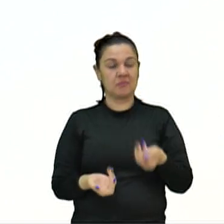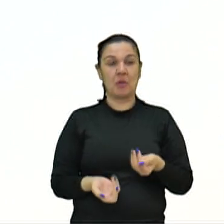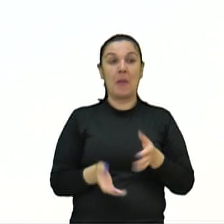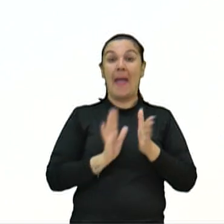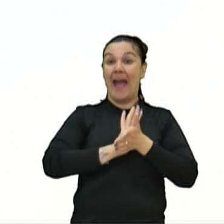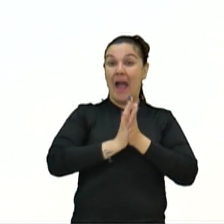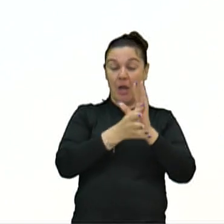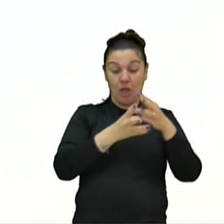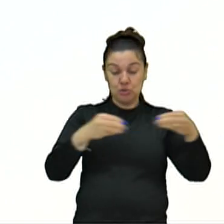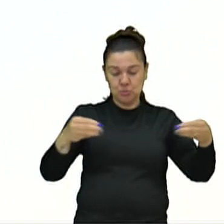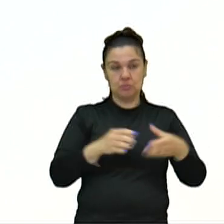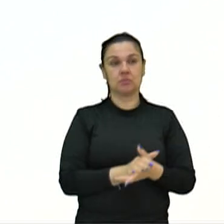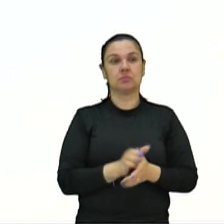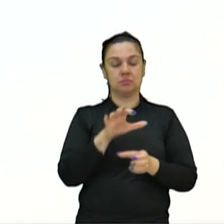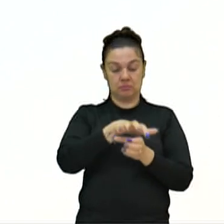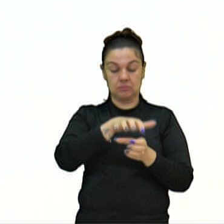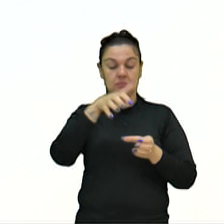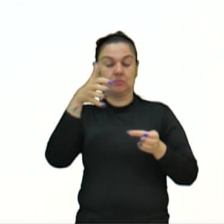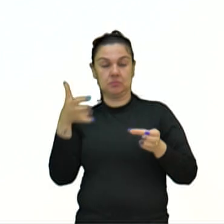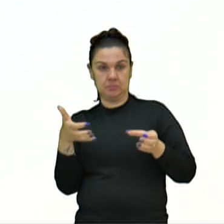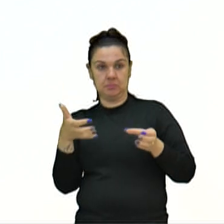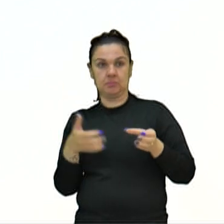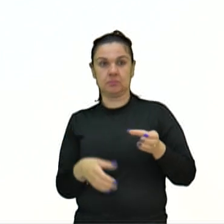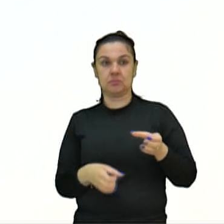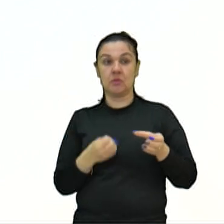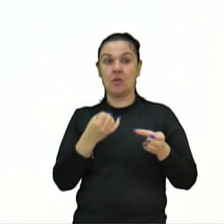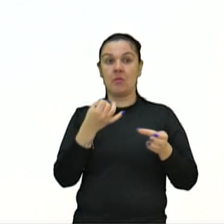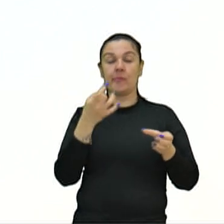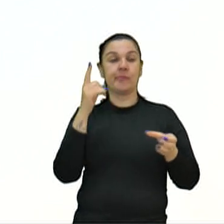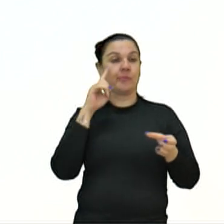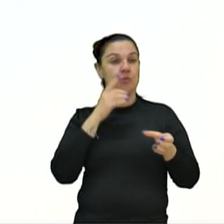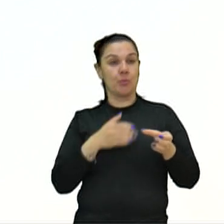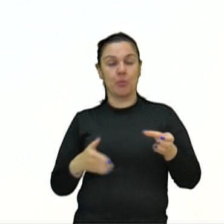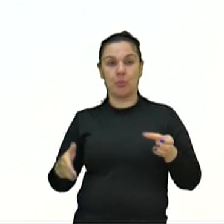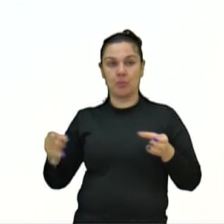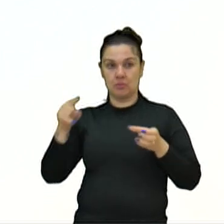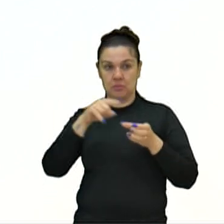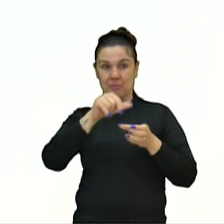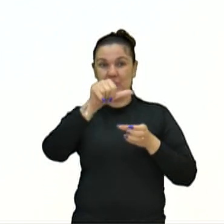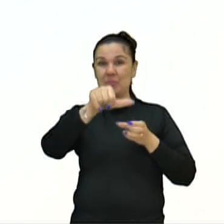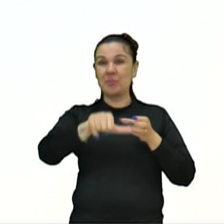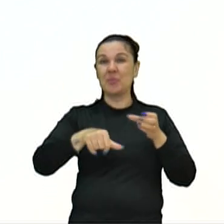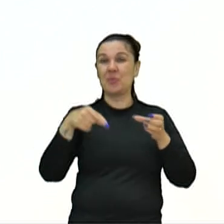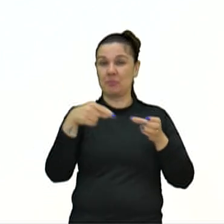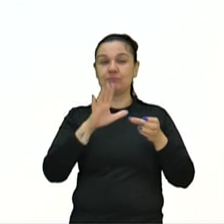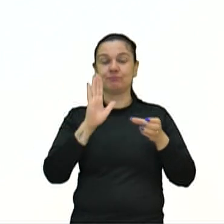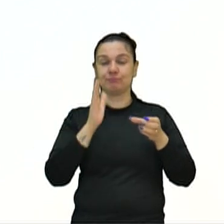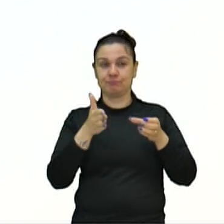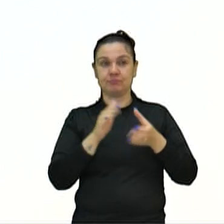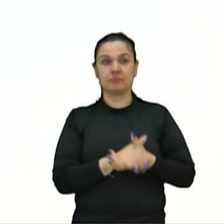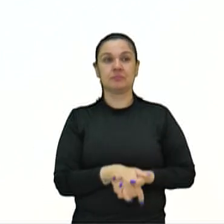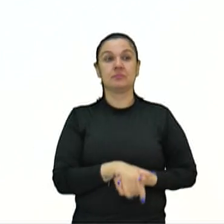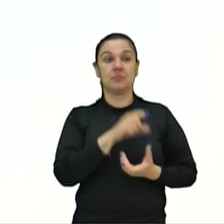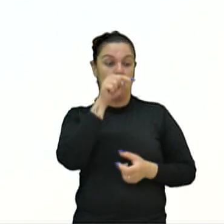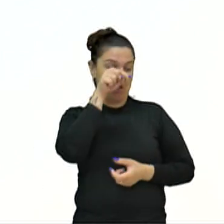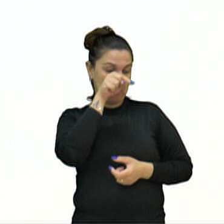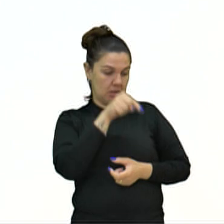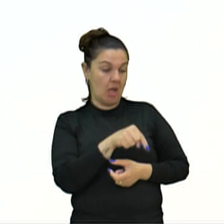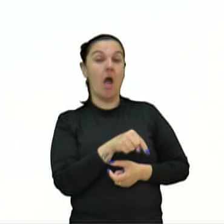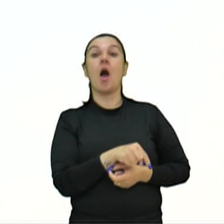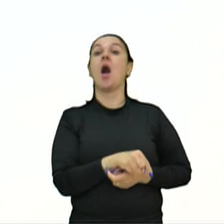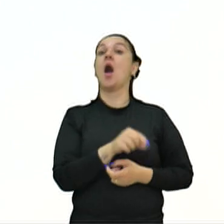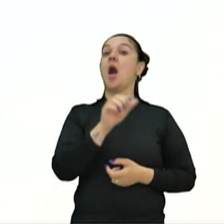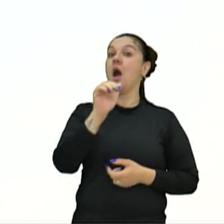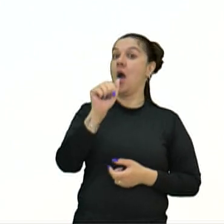os micro-organismos e deixou aberto. Alguns dias depois, mudou de cor, porque estava cheio de micro-organismos. Então, aqui,